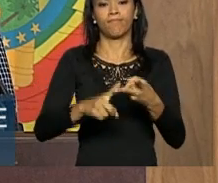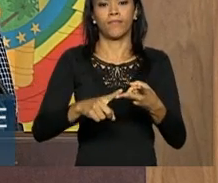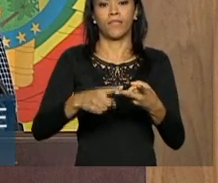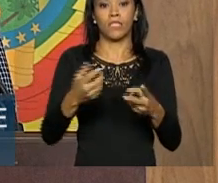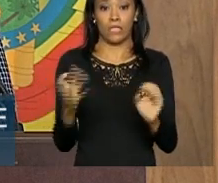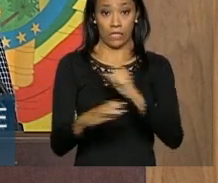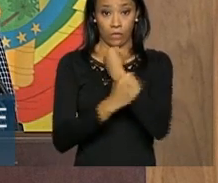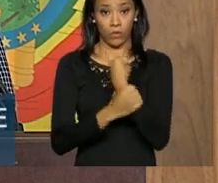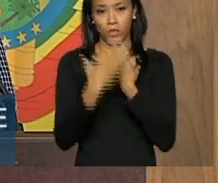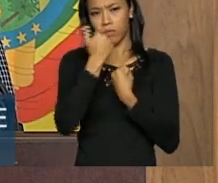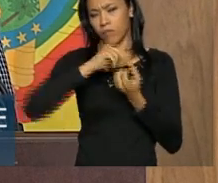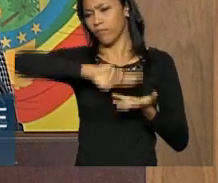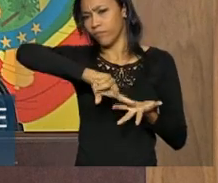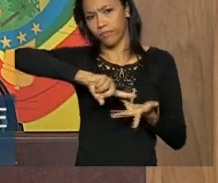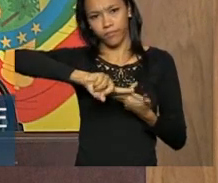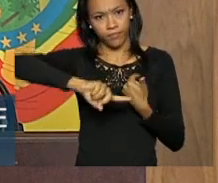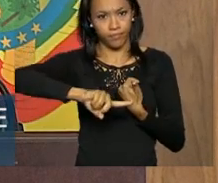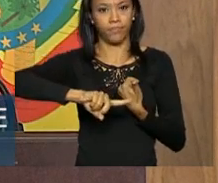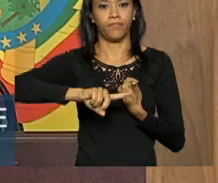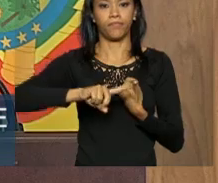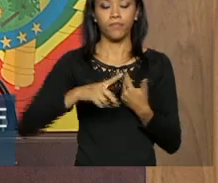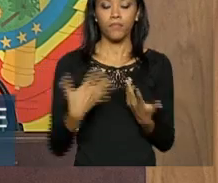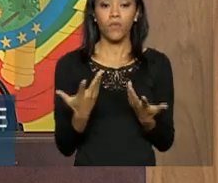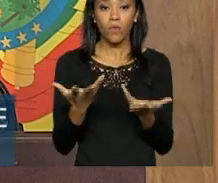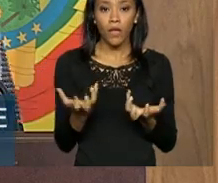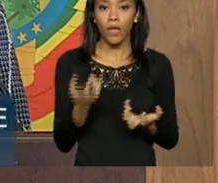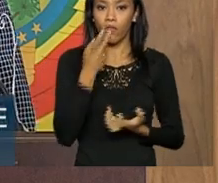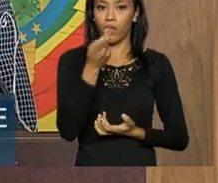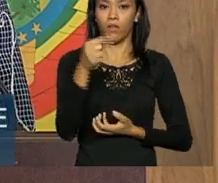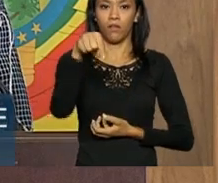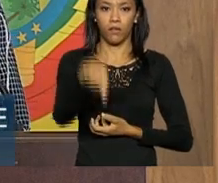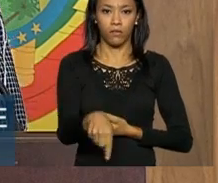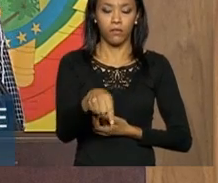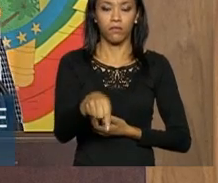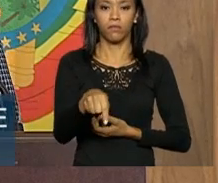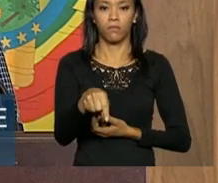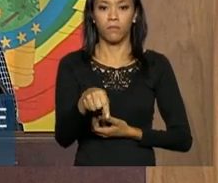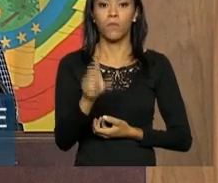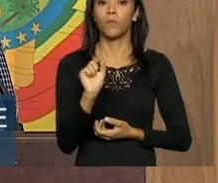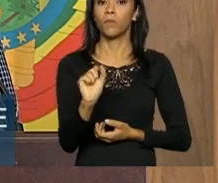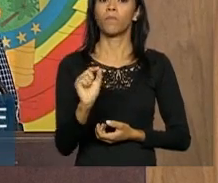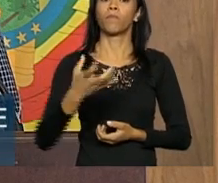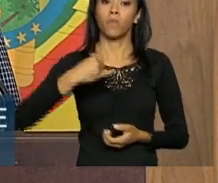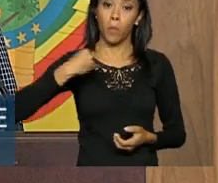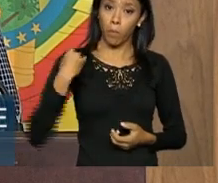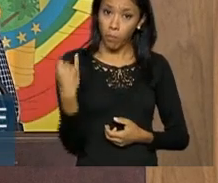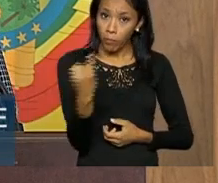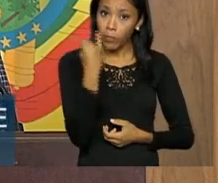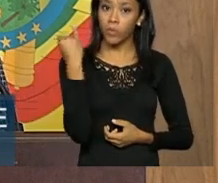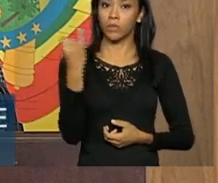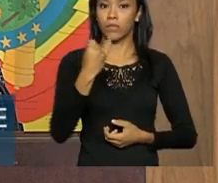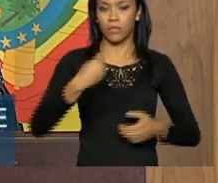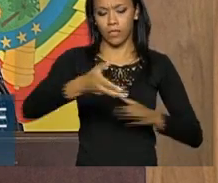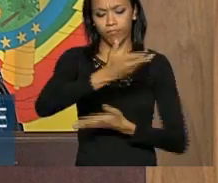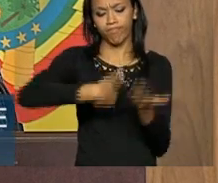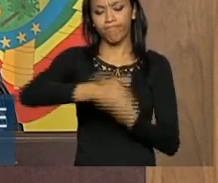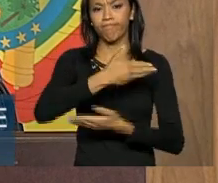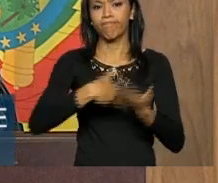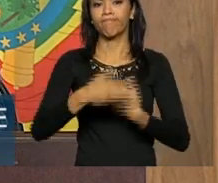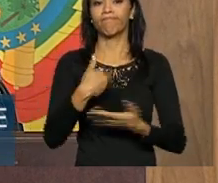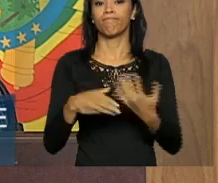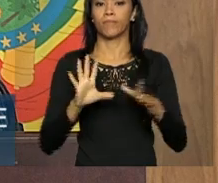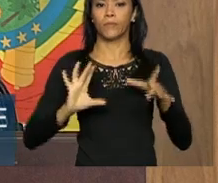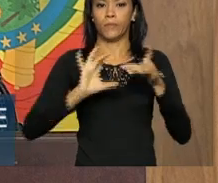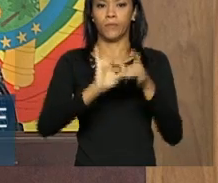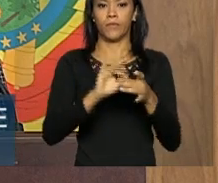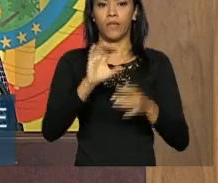alimentar, entre outros. Quero destacar aqui a importância da integração energética.